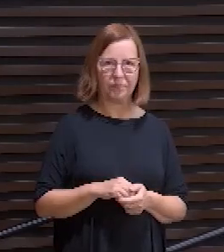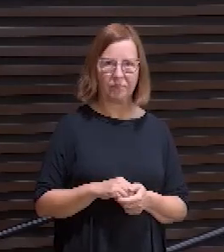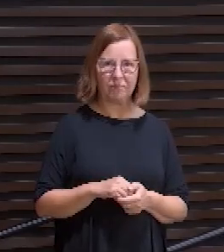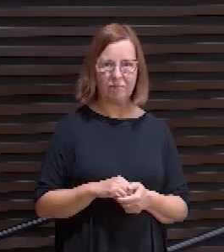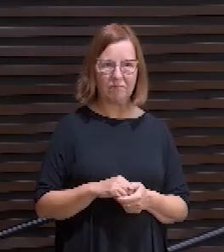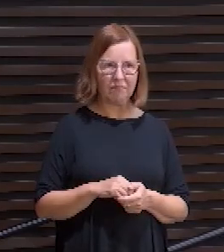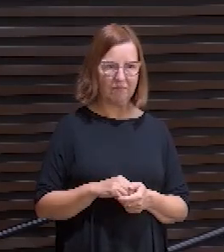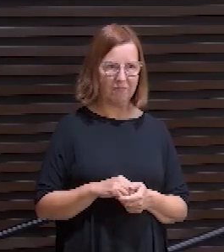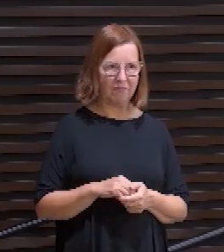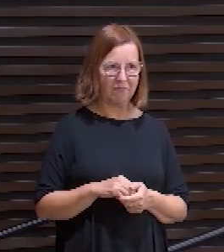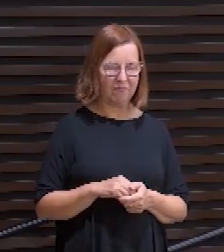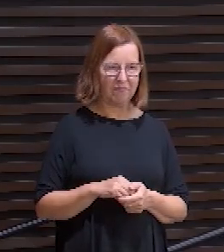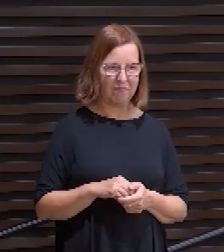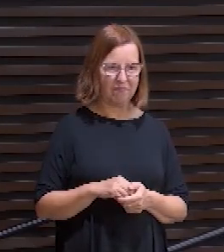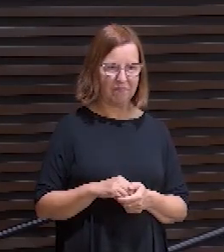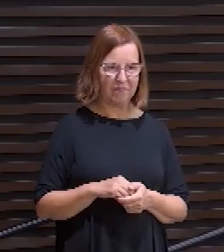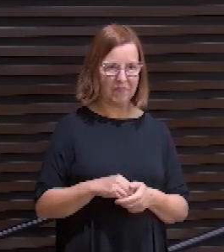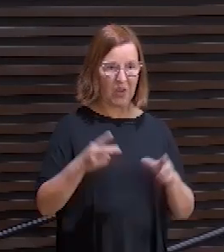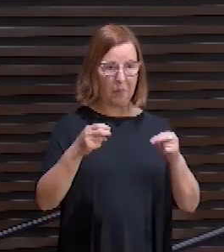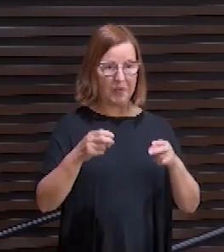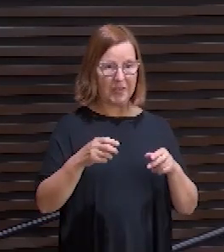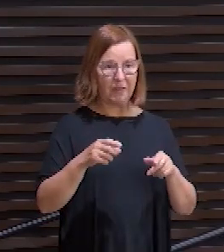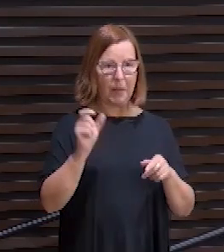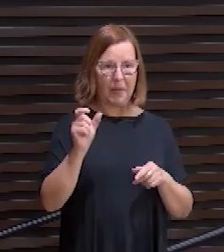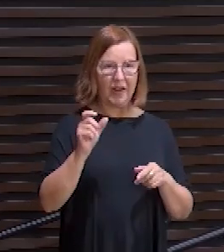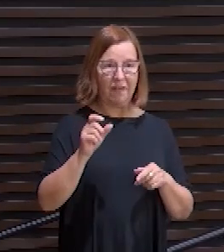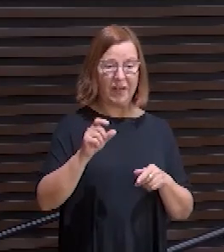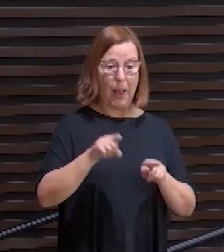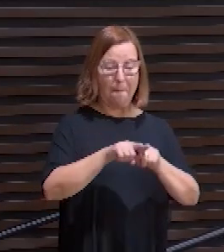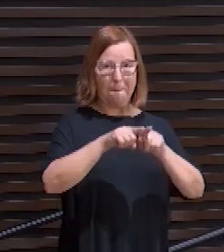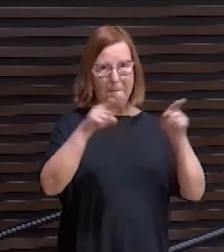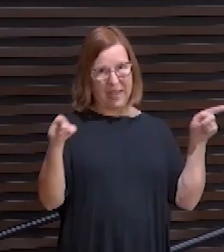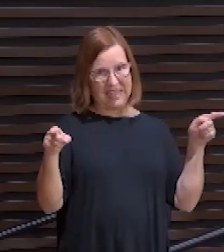Circula esse mas na sua Bíblia, meu irmão.